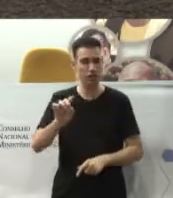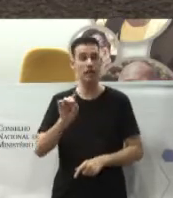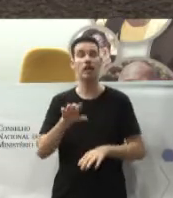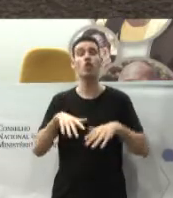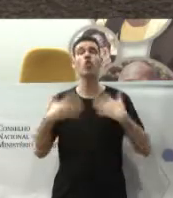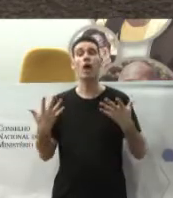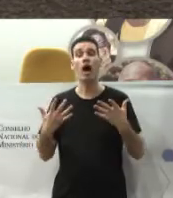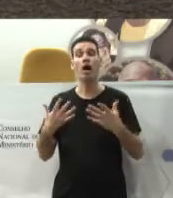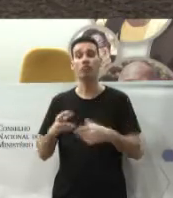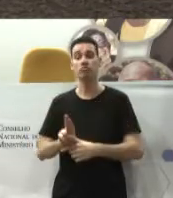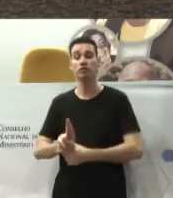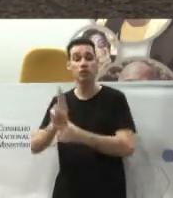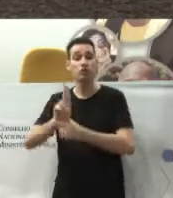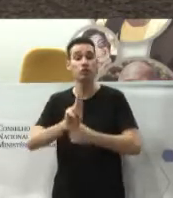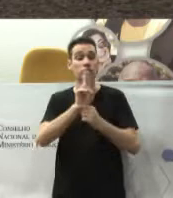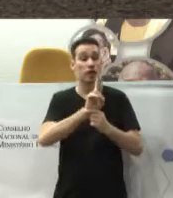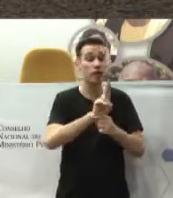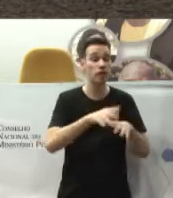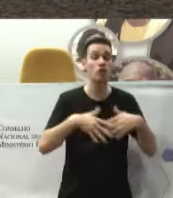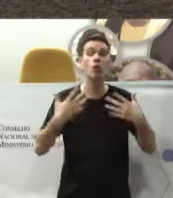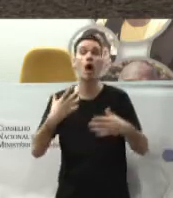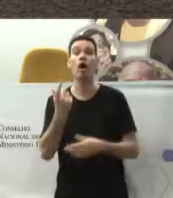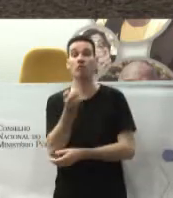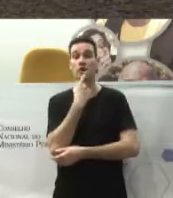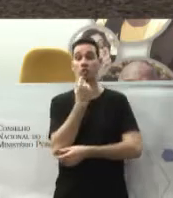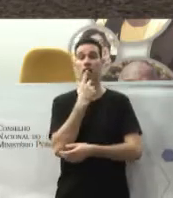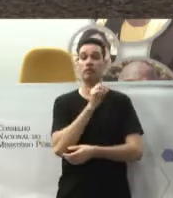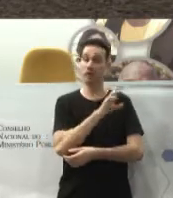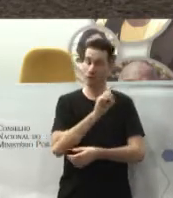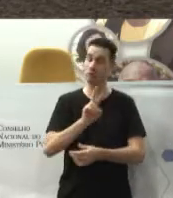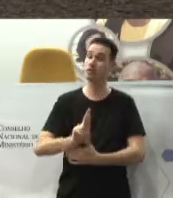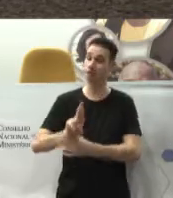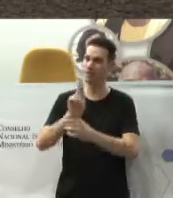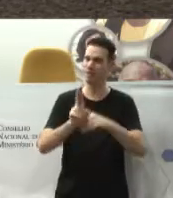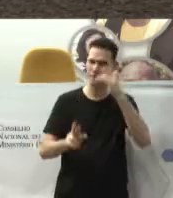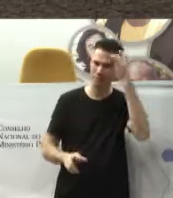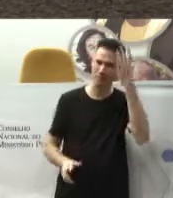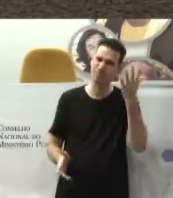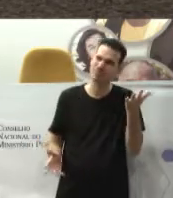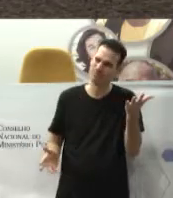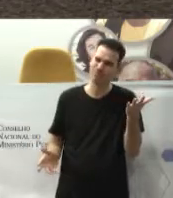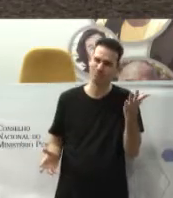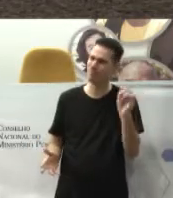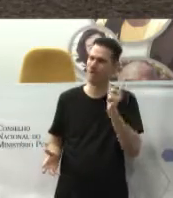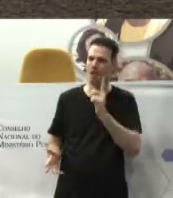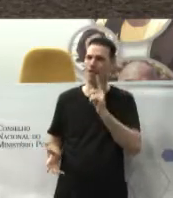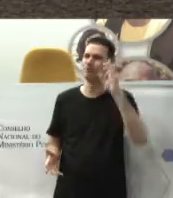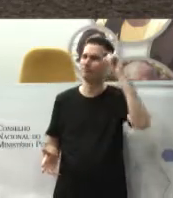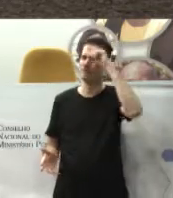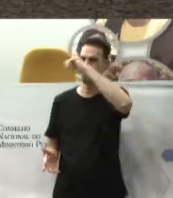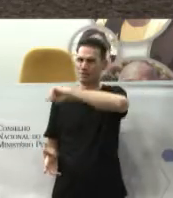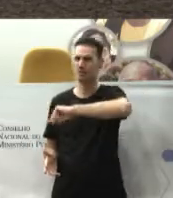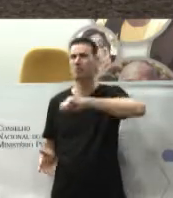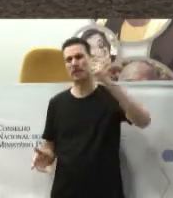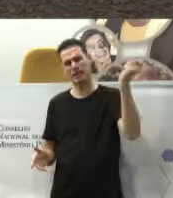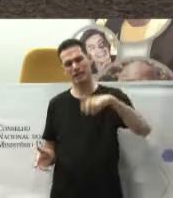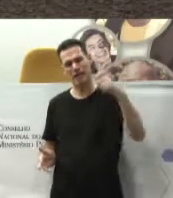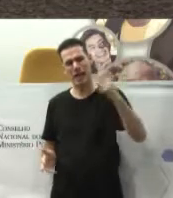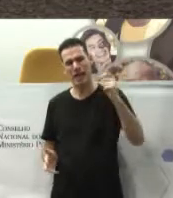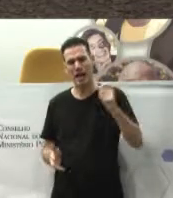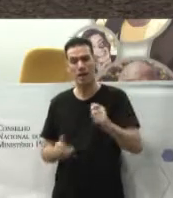deve fornecer qual medicamento. Está aí. Não vou dizer que é fácil, porque não é, mas é possível que você